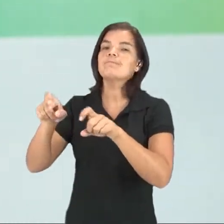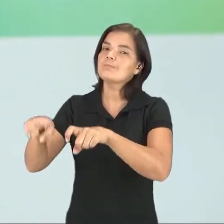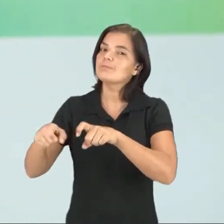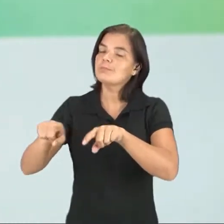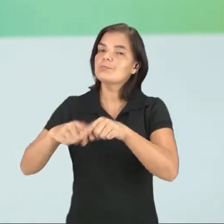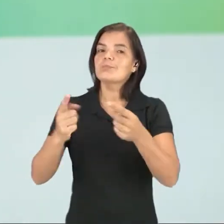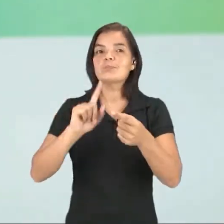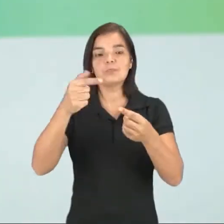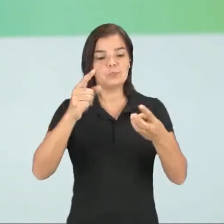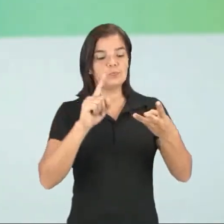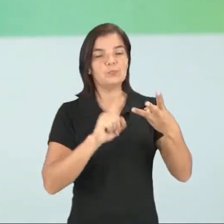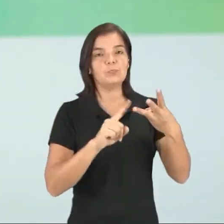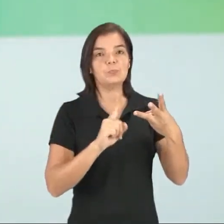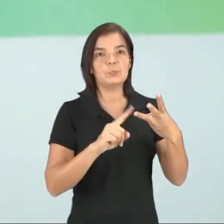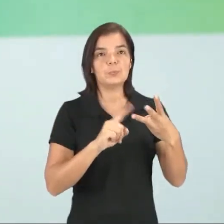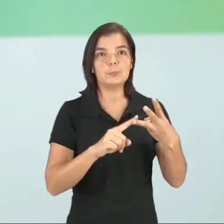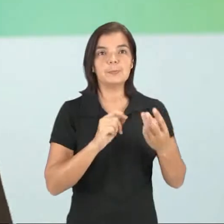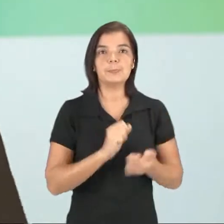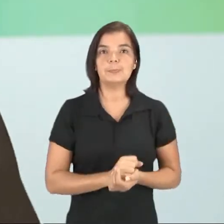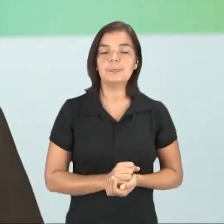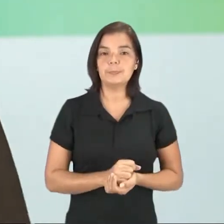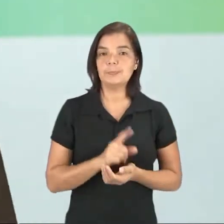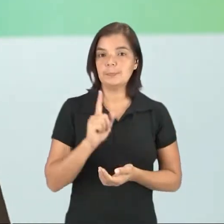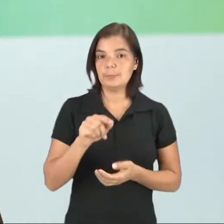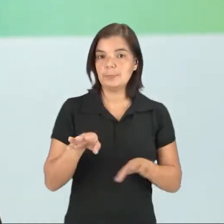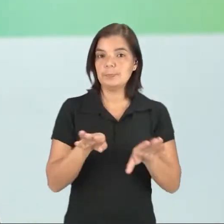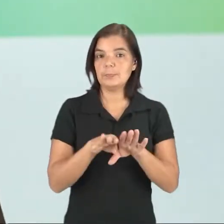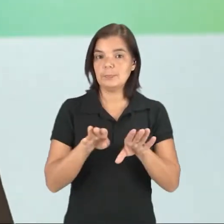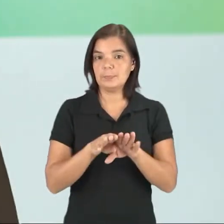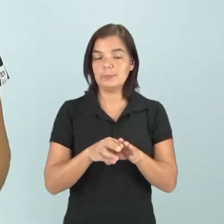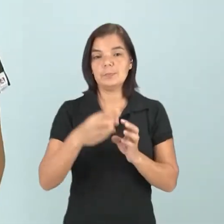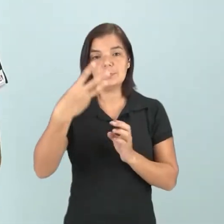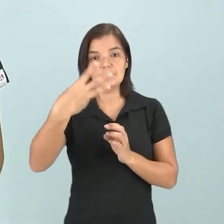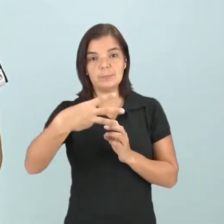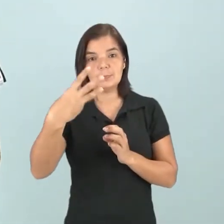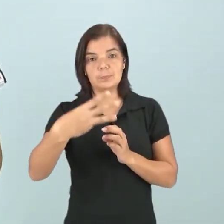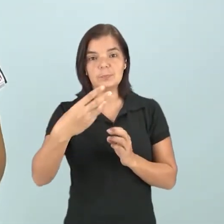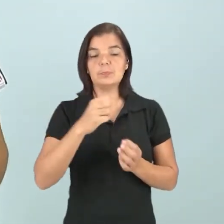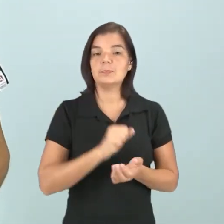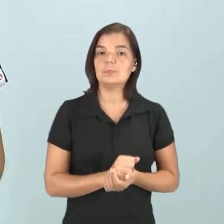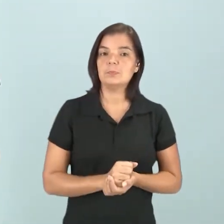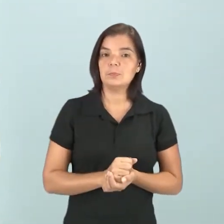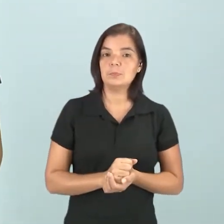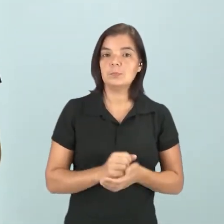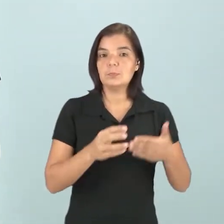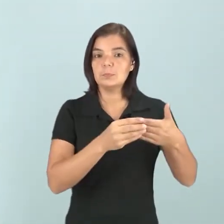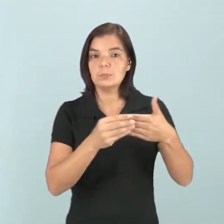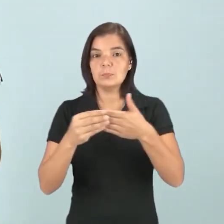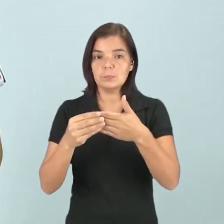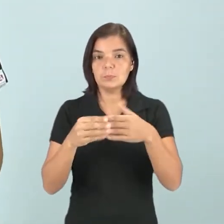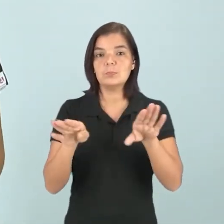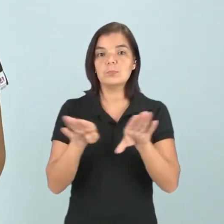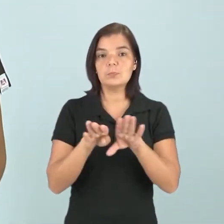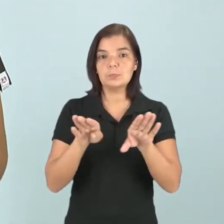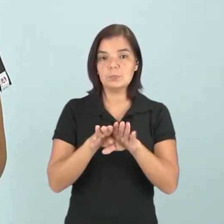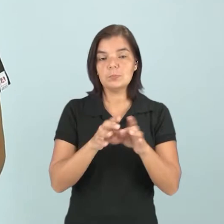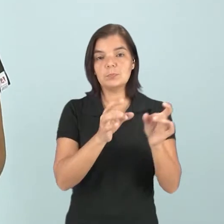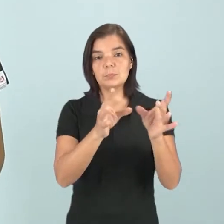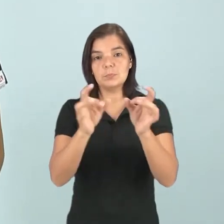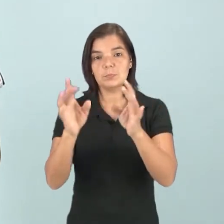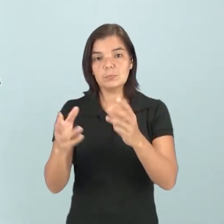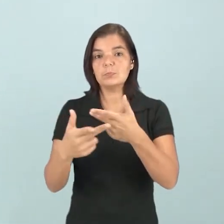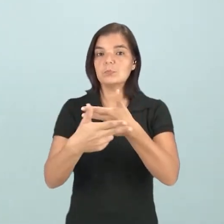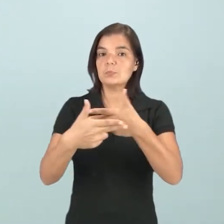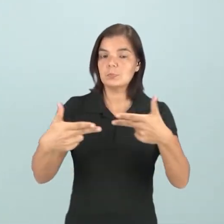E etc. E aí nós temos a outra etapa do agronegócio, que é o setor terciário, né? Por meio de transporte e também na comercialização dos